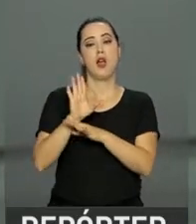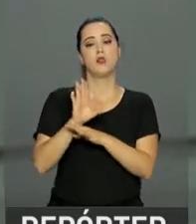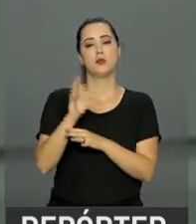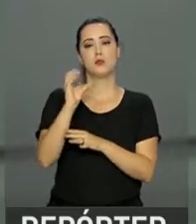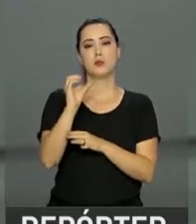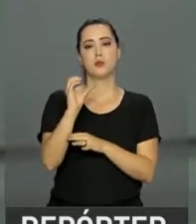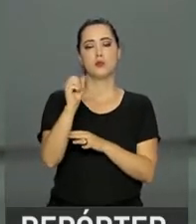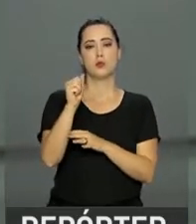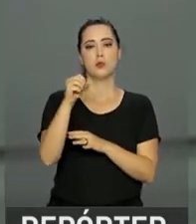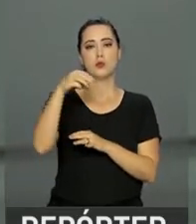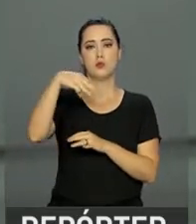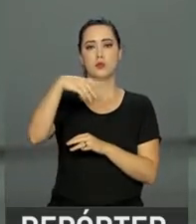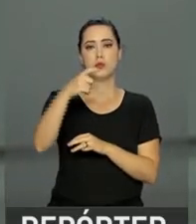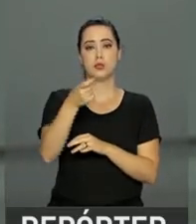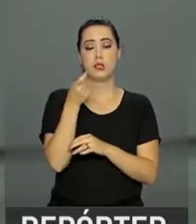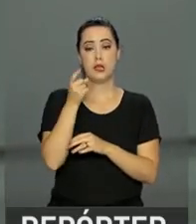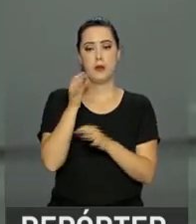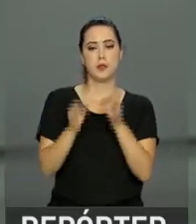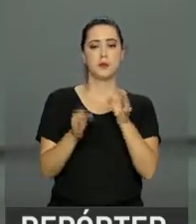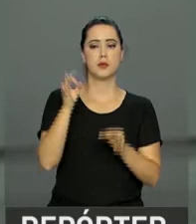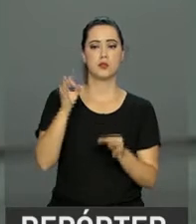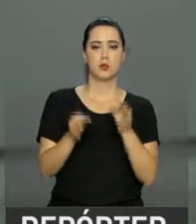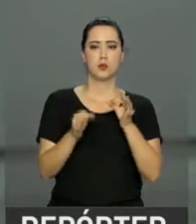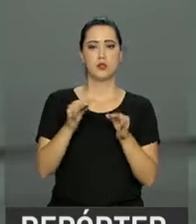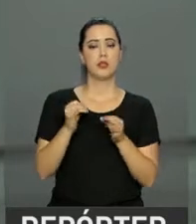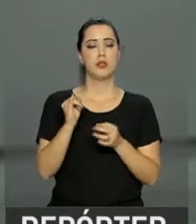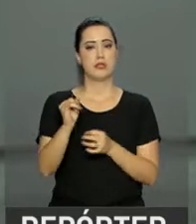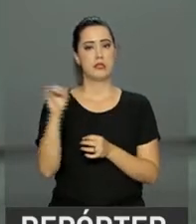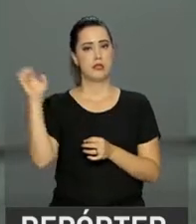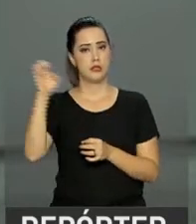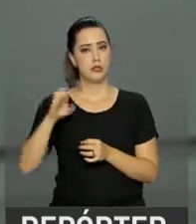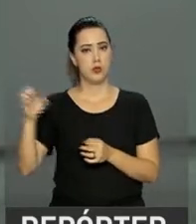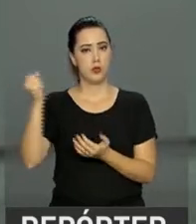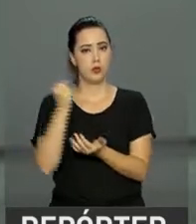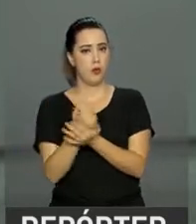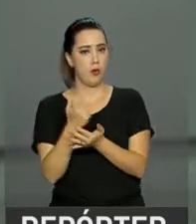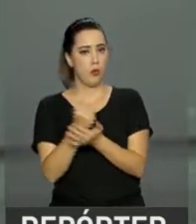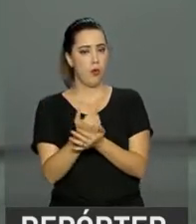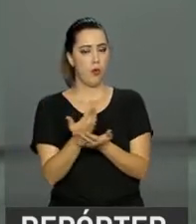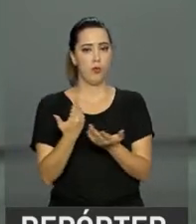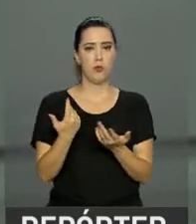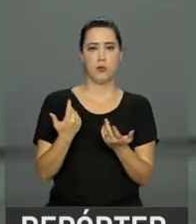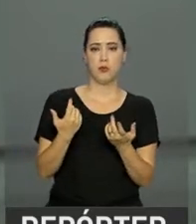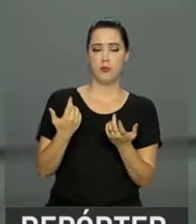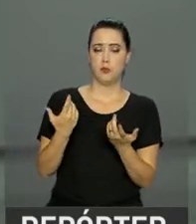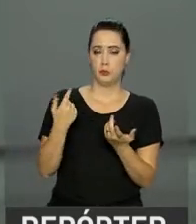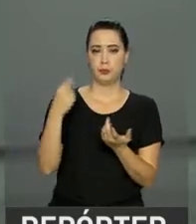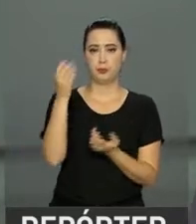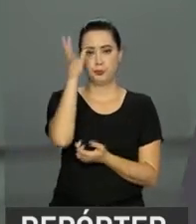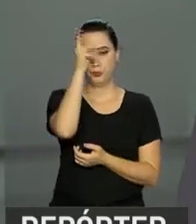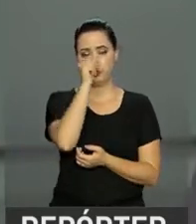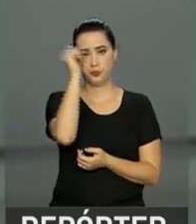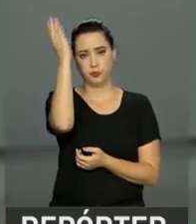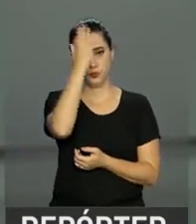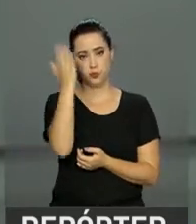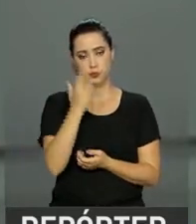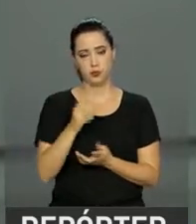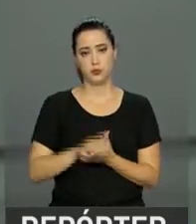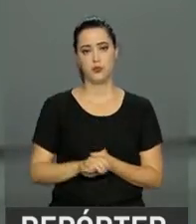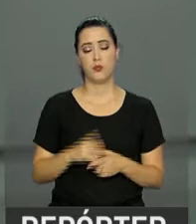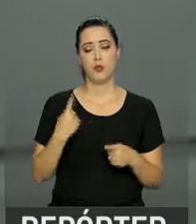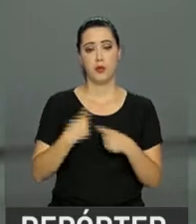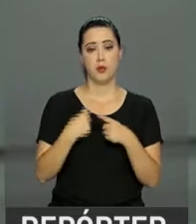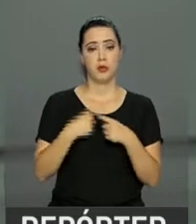à camex que foi aprovada com unanimidade porque o ministério da agricultura avalia que a